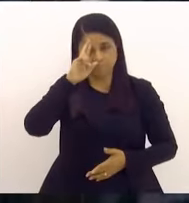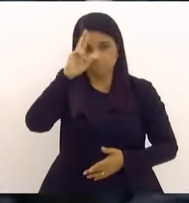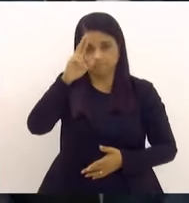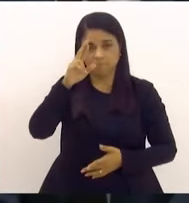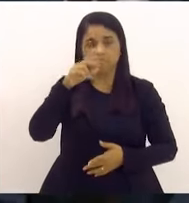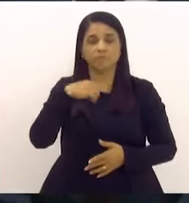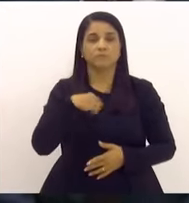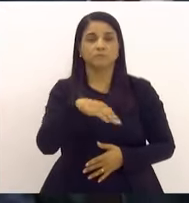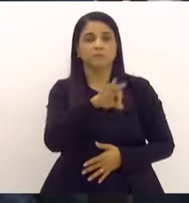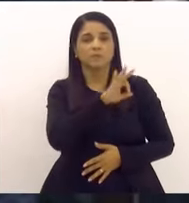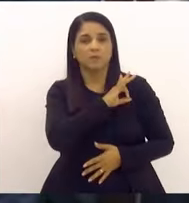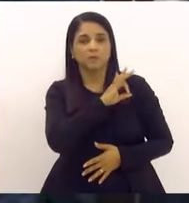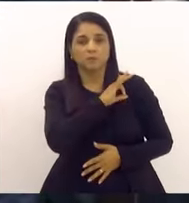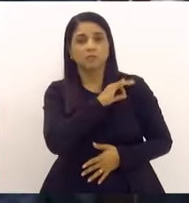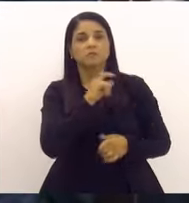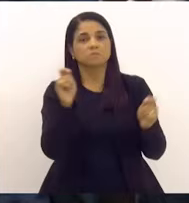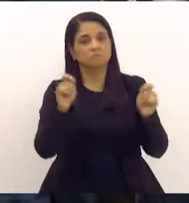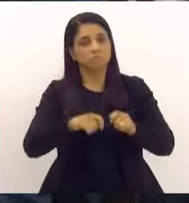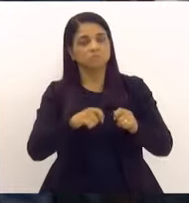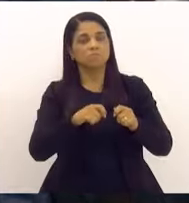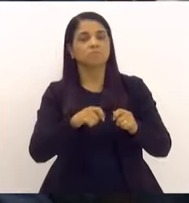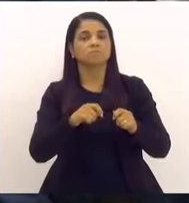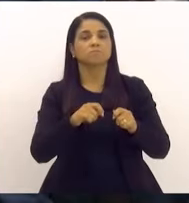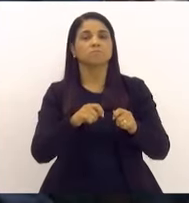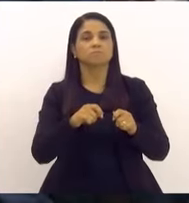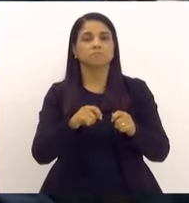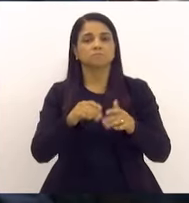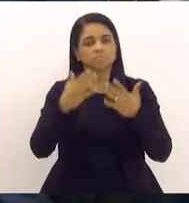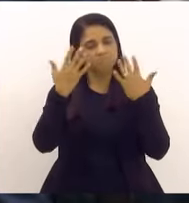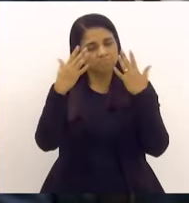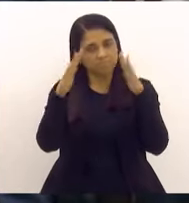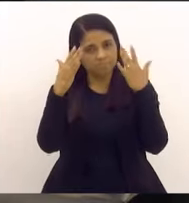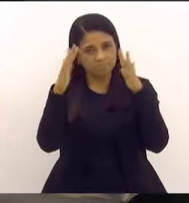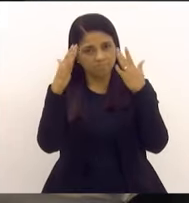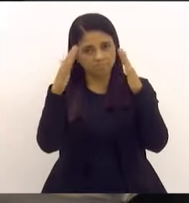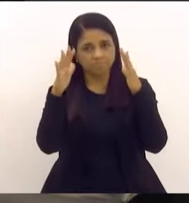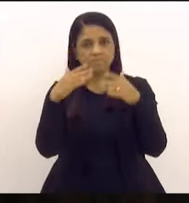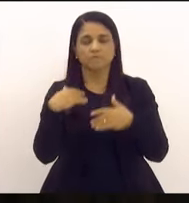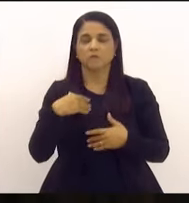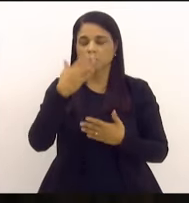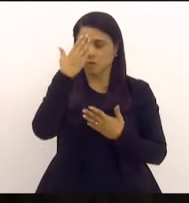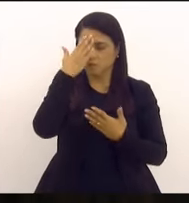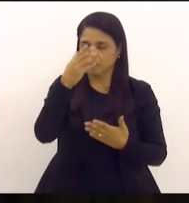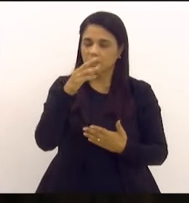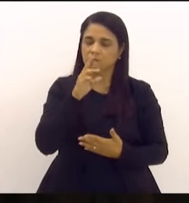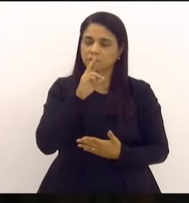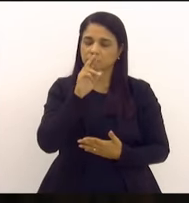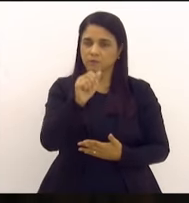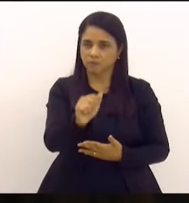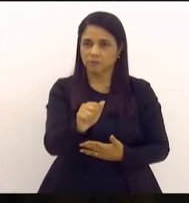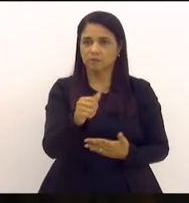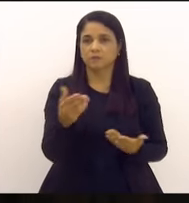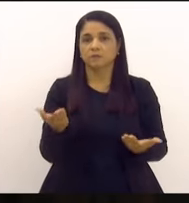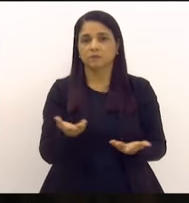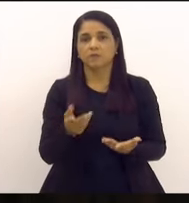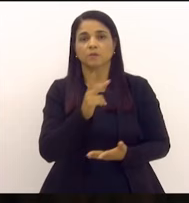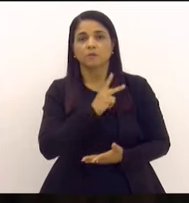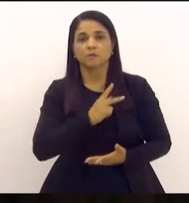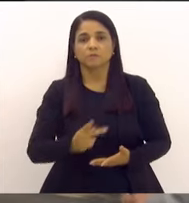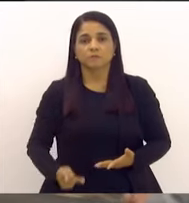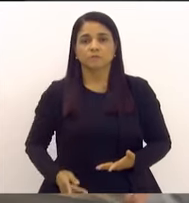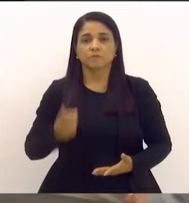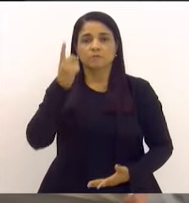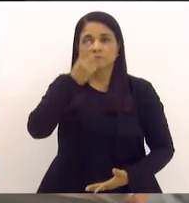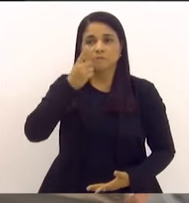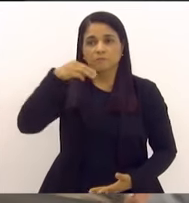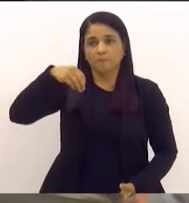Polícia Civil. Parabéns ao seu pronunciamento. Obrigado, presidente. Muito obrigado, deputado Amorim. Deputada... Senhor presidente, deputado